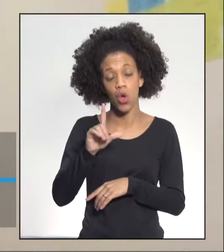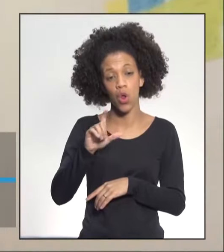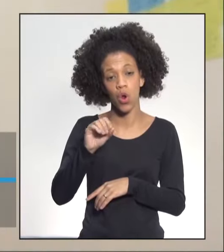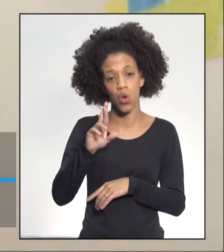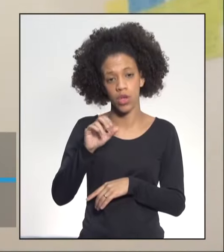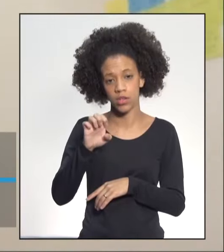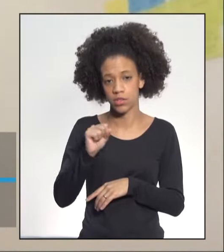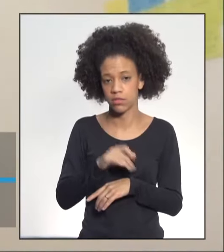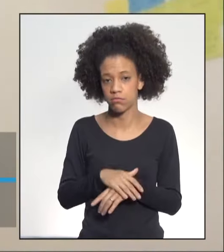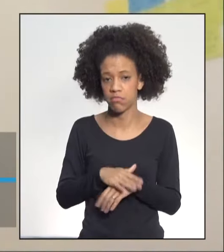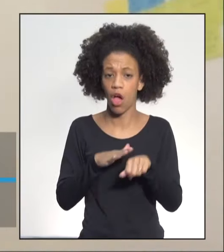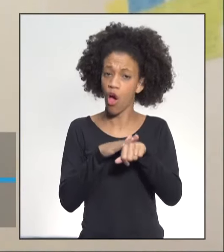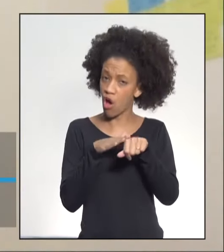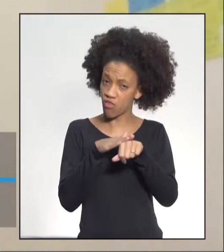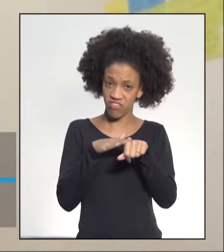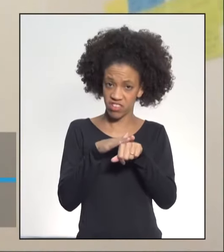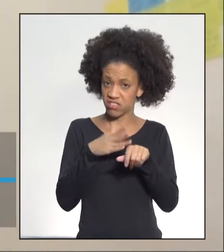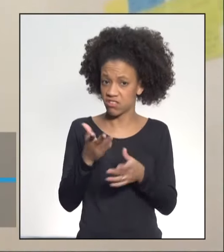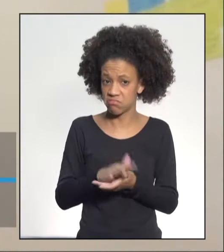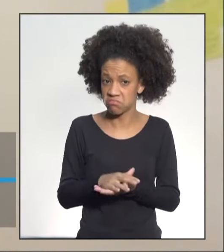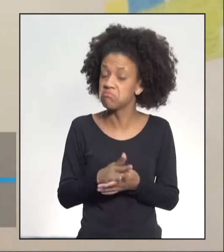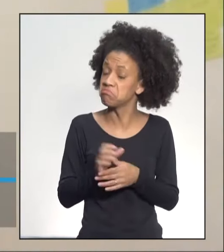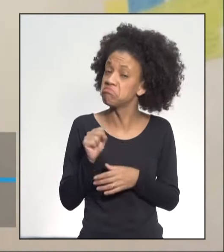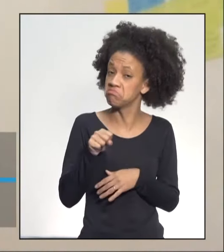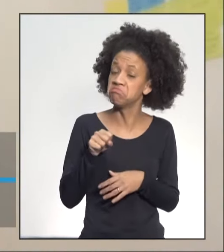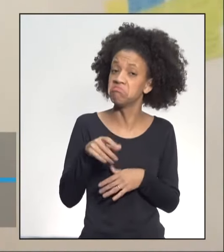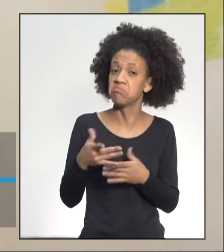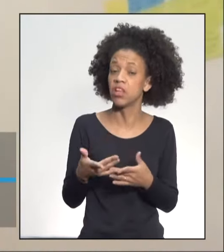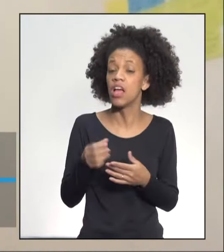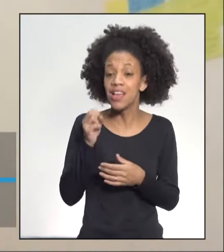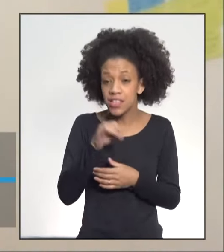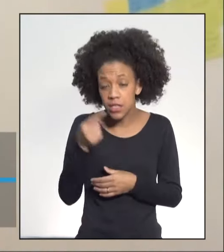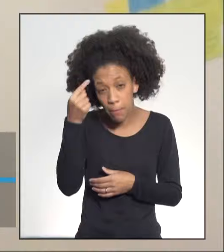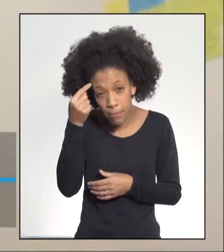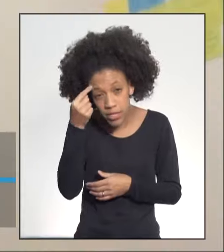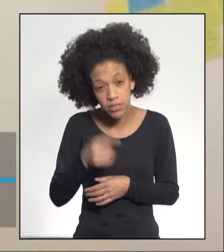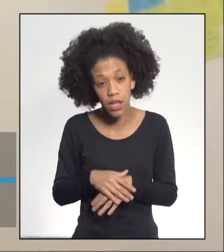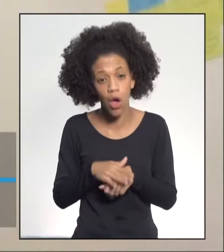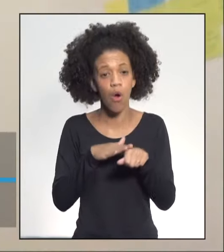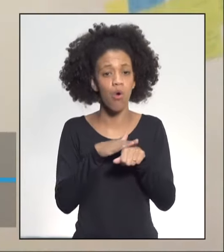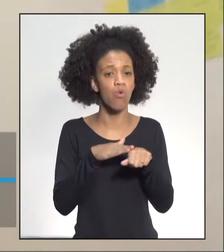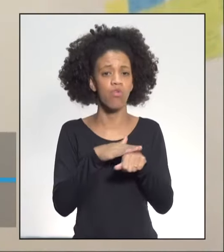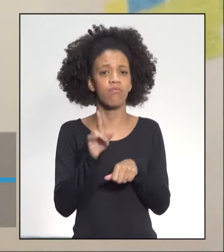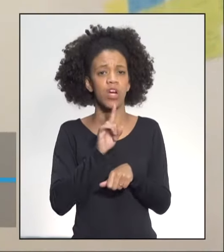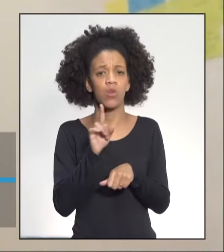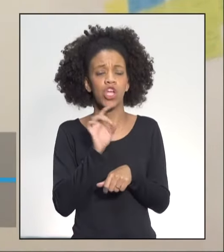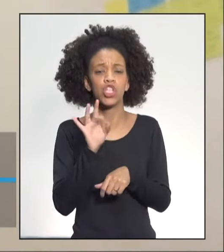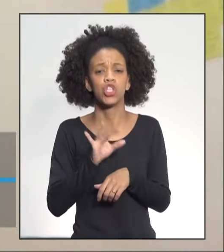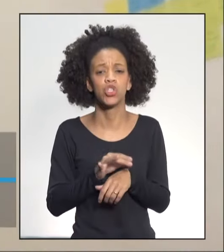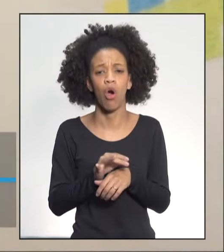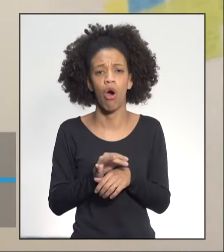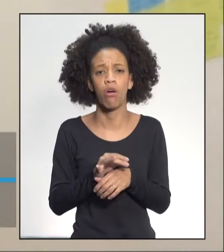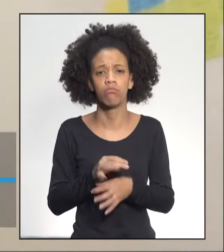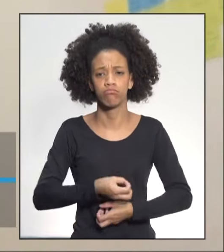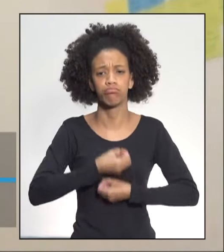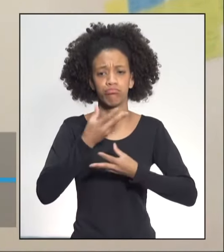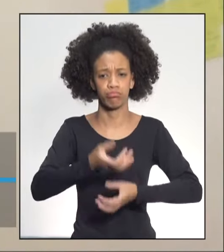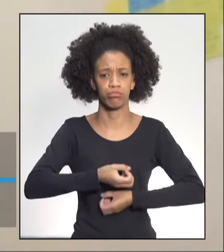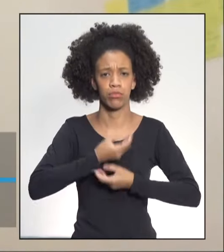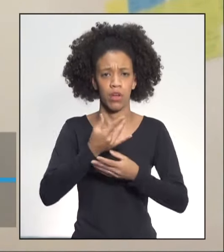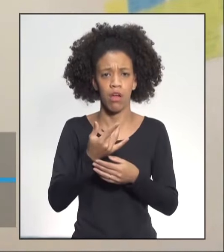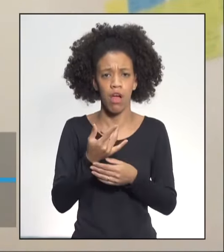popular conversando, exatamente. Se a gente for pensar, Dolores, o conversar não é só o conversar aqui que a gente está fazendo, não. O